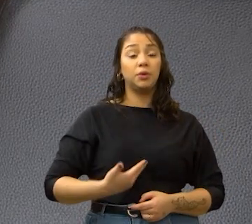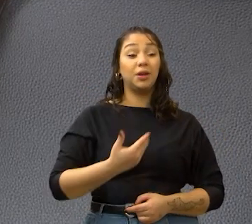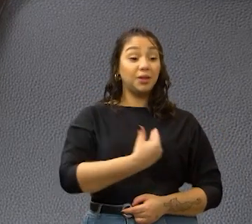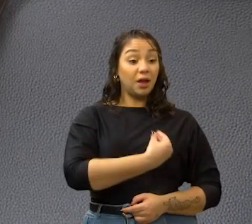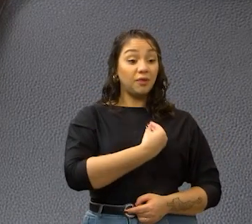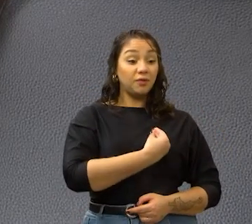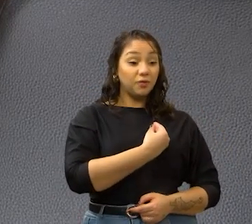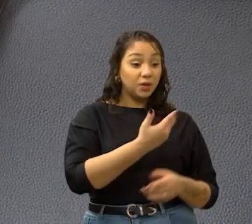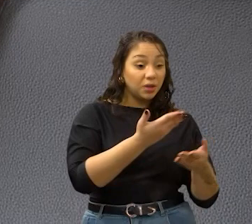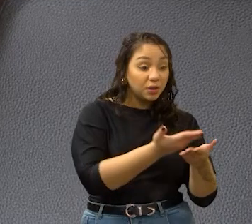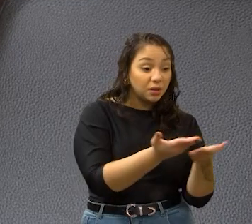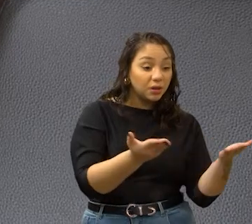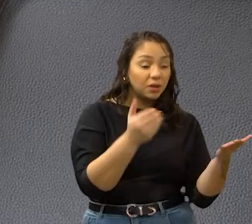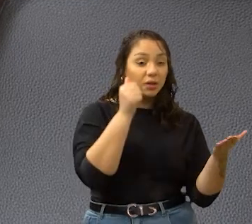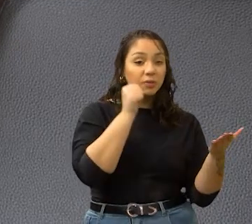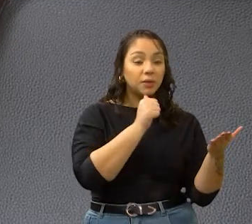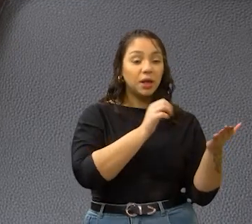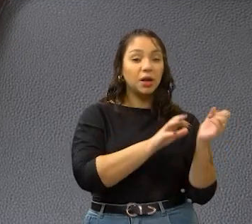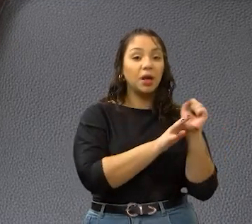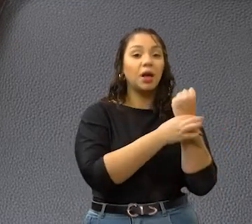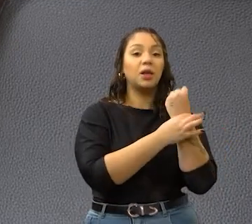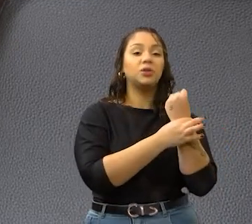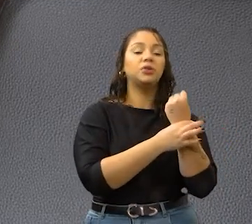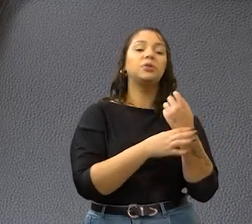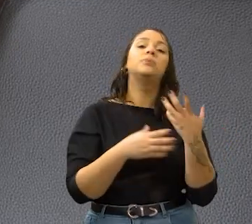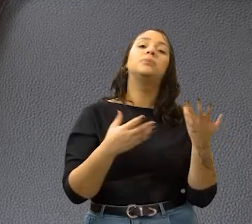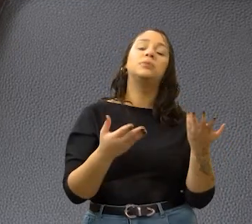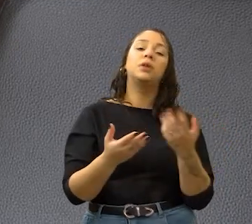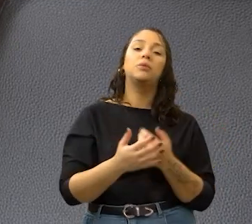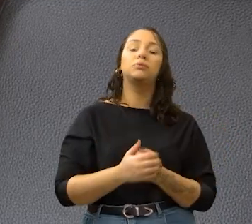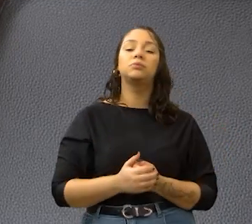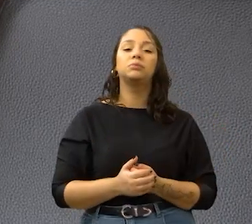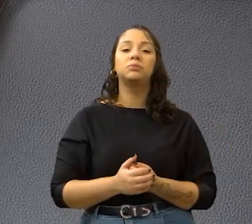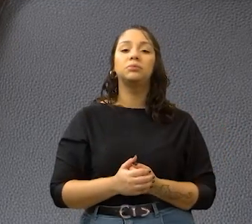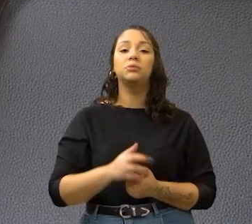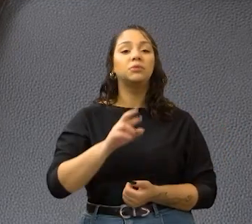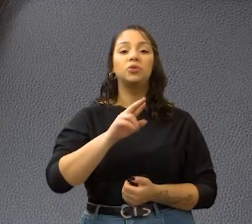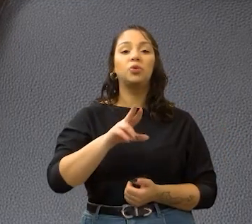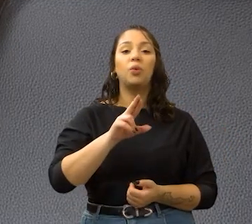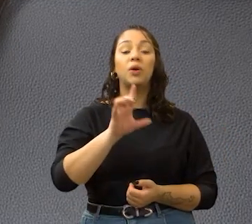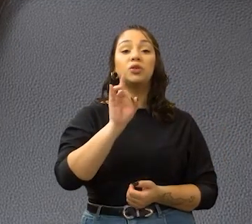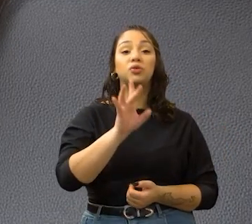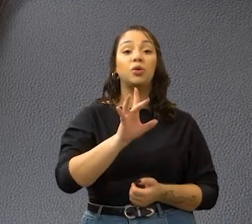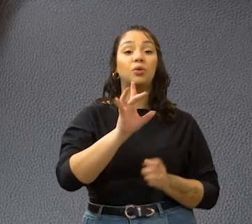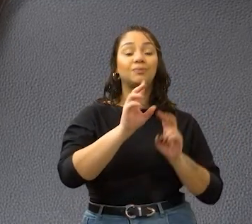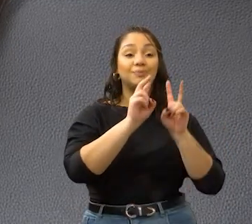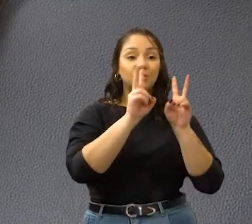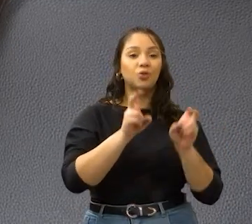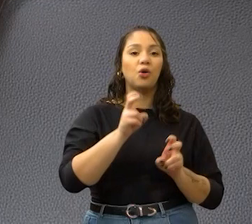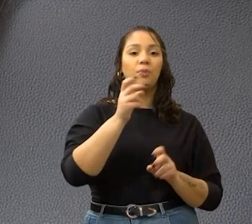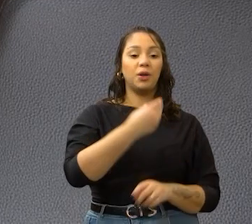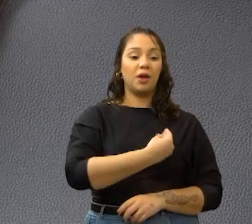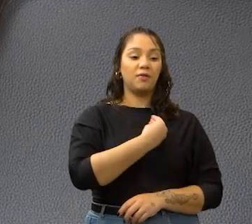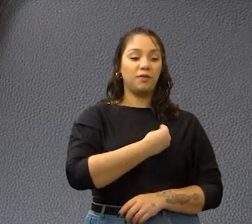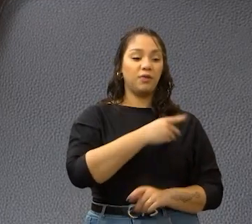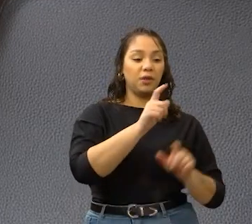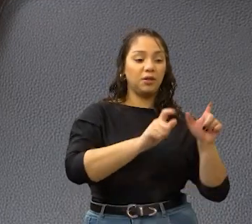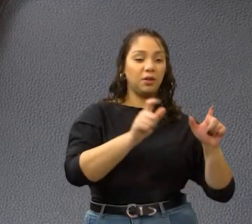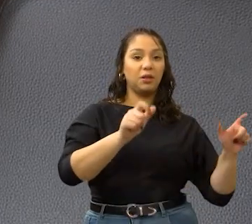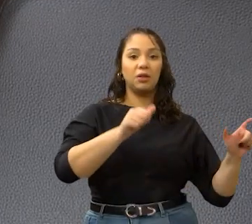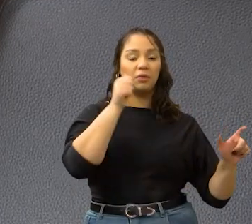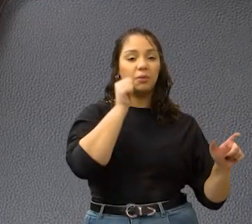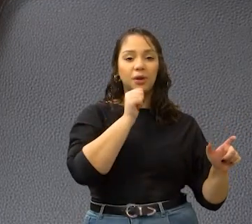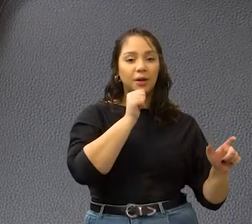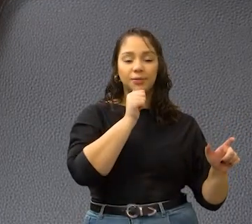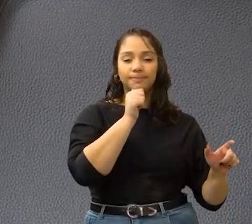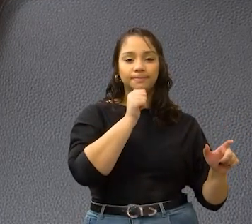para a vida das mulheres, para garantir a vida das mulheres, ela não é só sobre a vida das mulheres. A